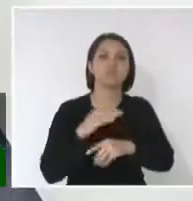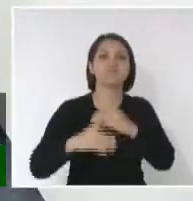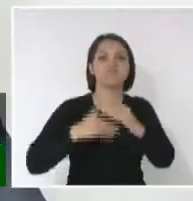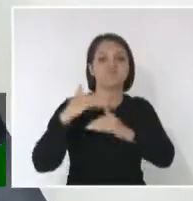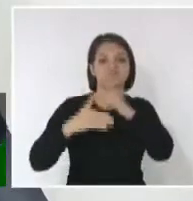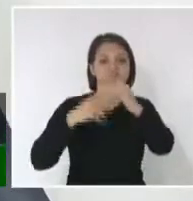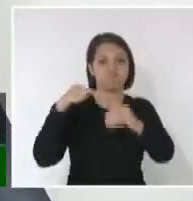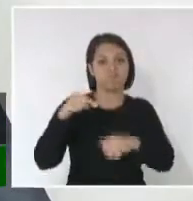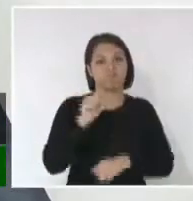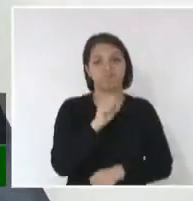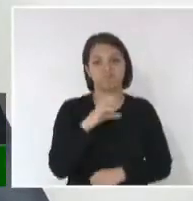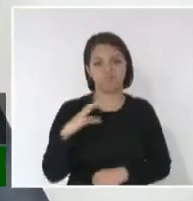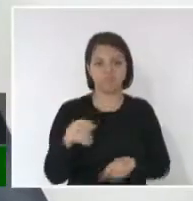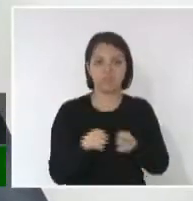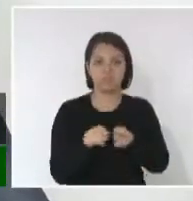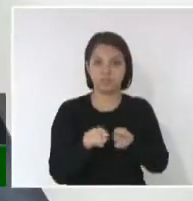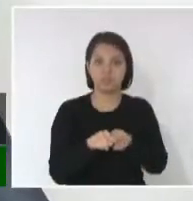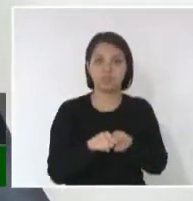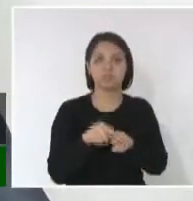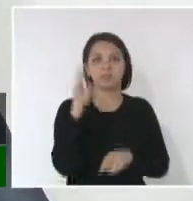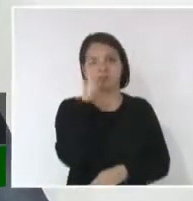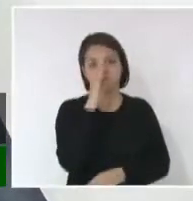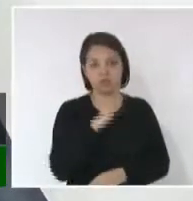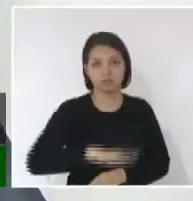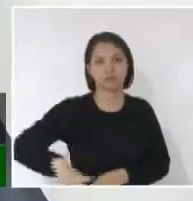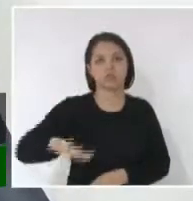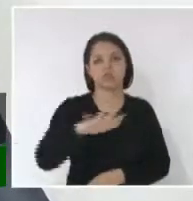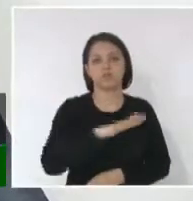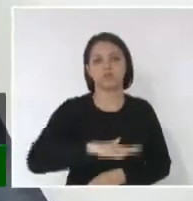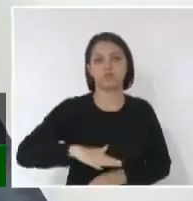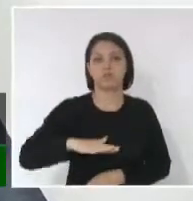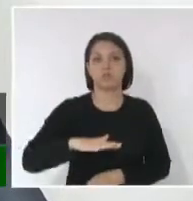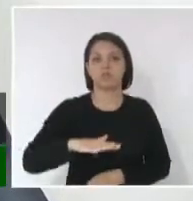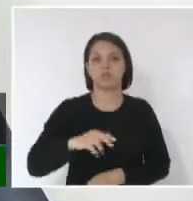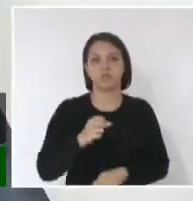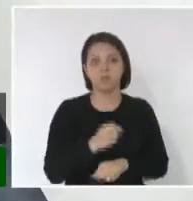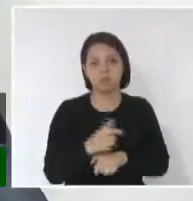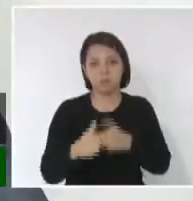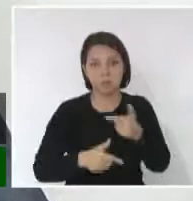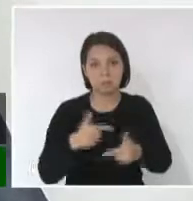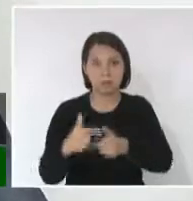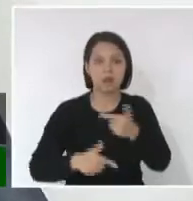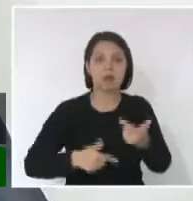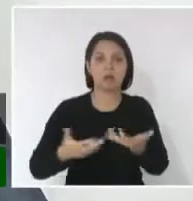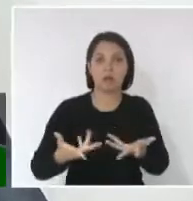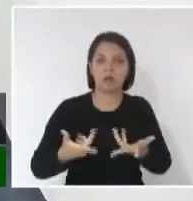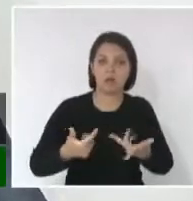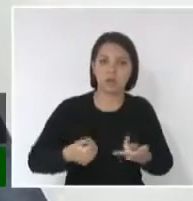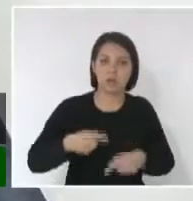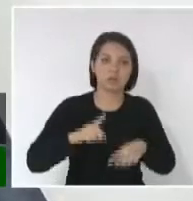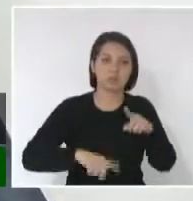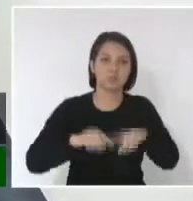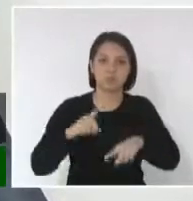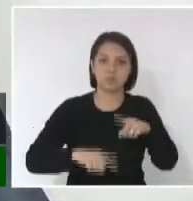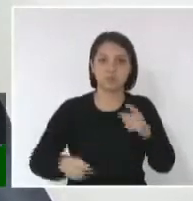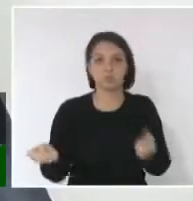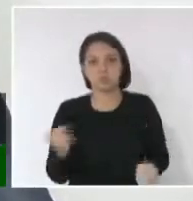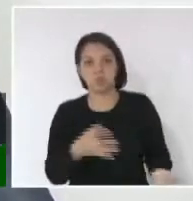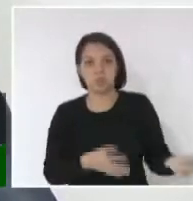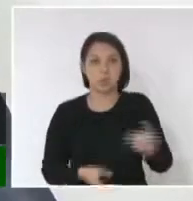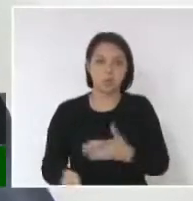Brasil. Gerando mão de obra, gerando qualidade, produtos inovadores, produtos